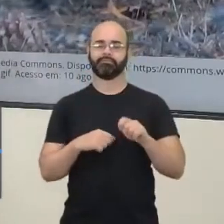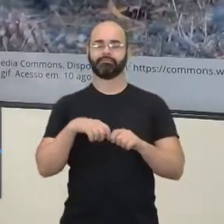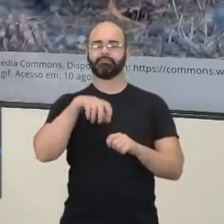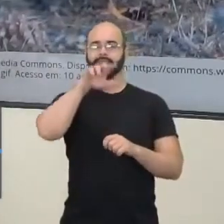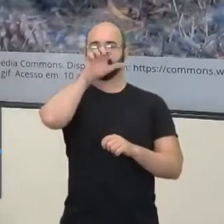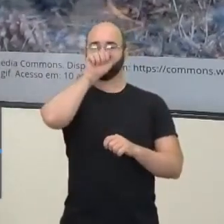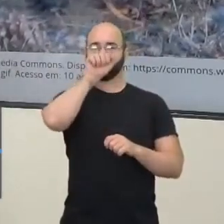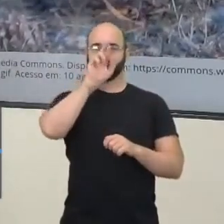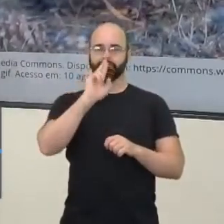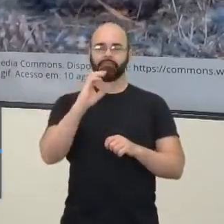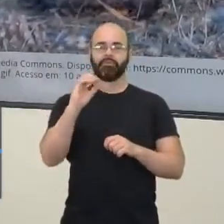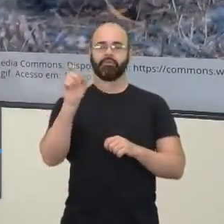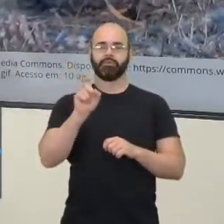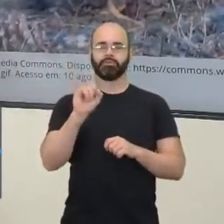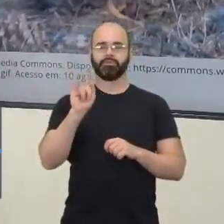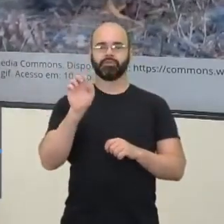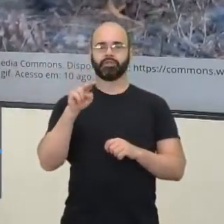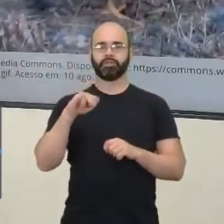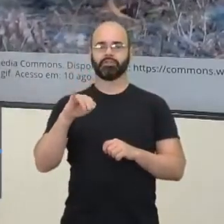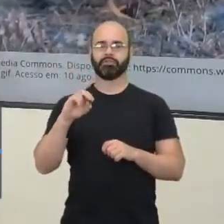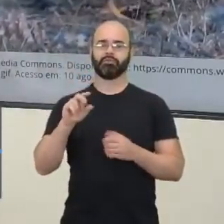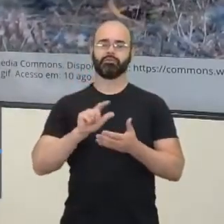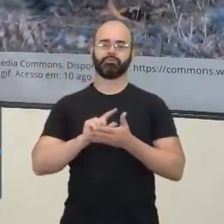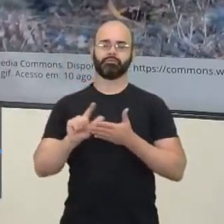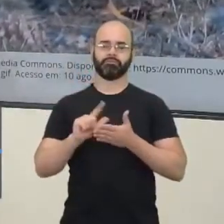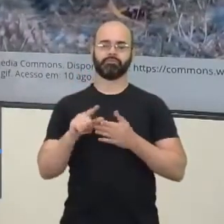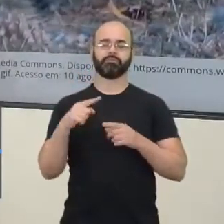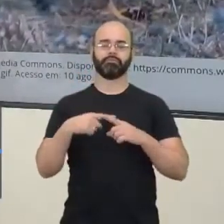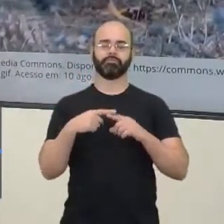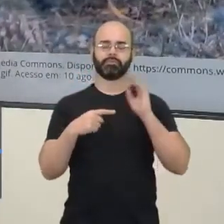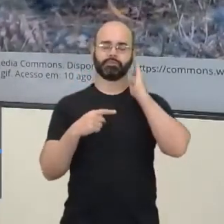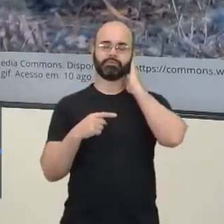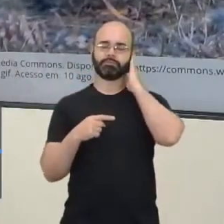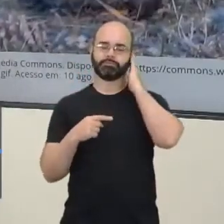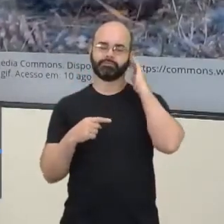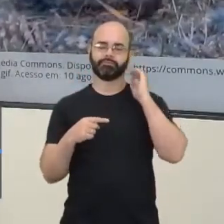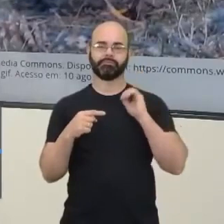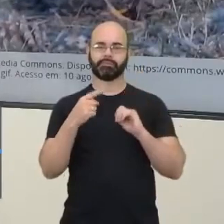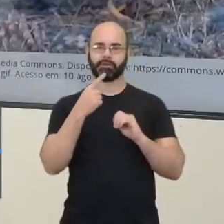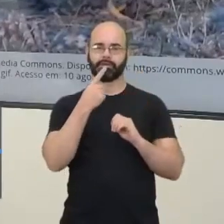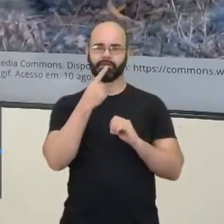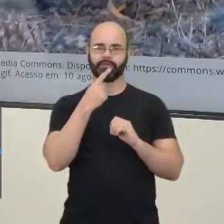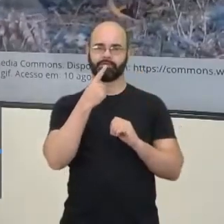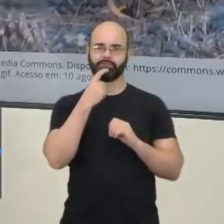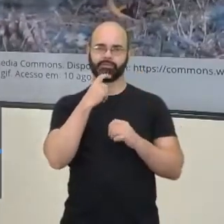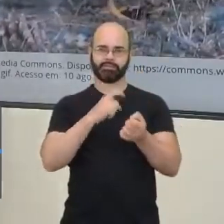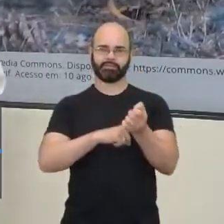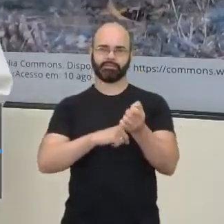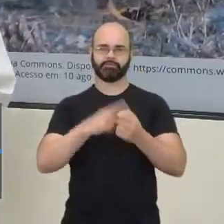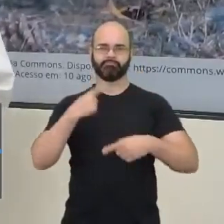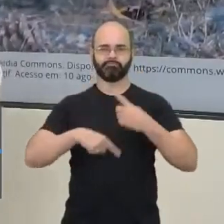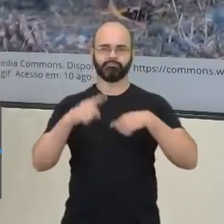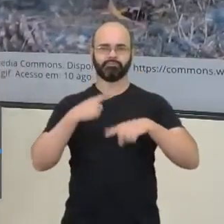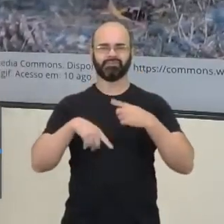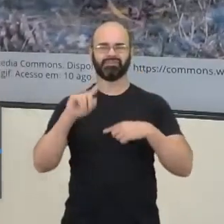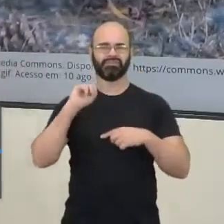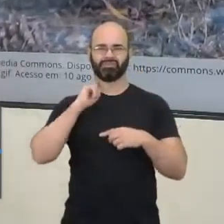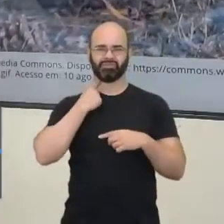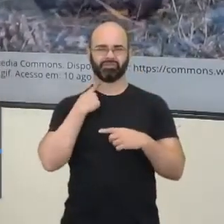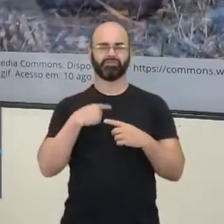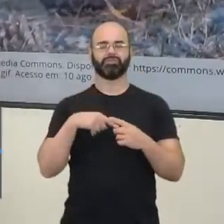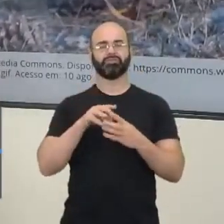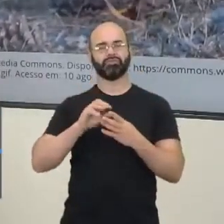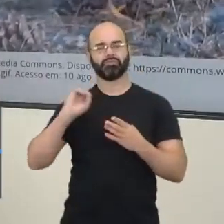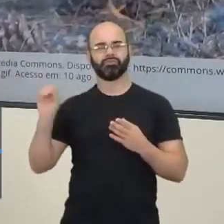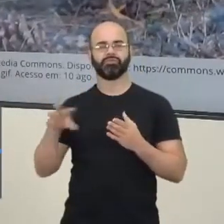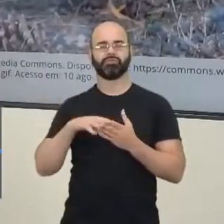precisam ser limpos também, né? Então o sistema circulatório vai passar ali, tirar tudo que é toxina para levar para algum lugar para o corpo